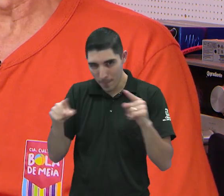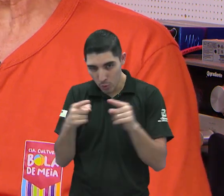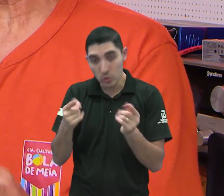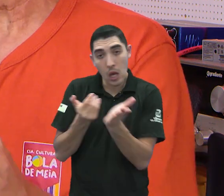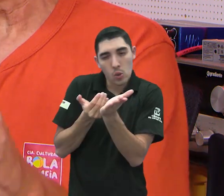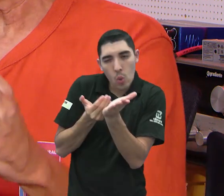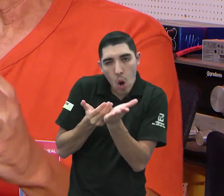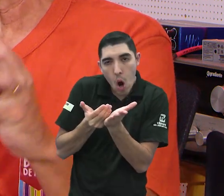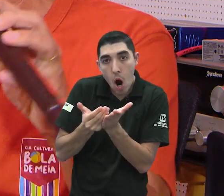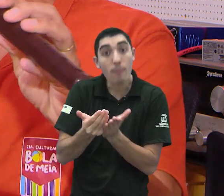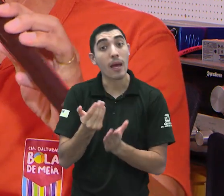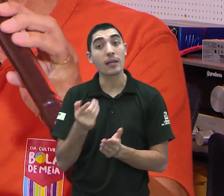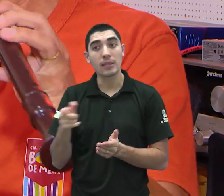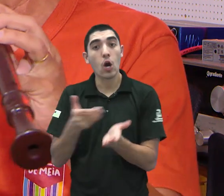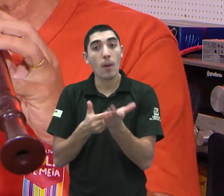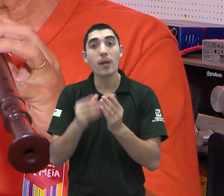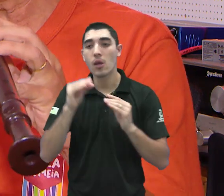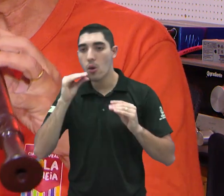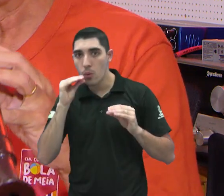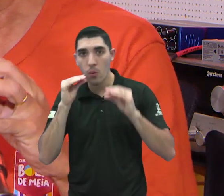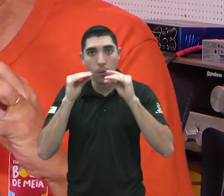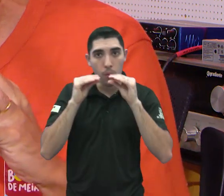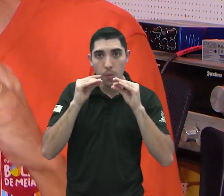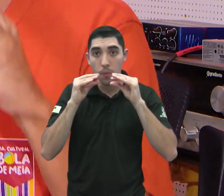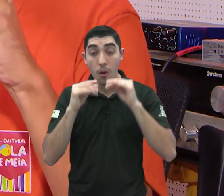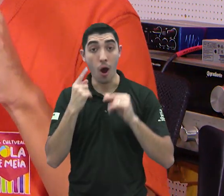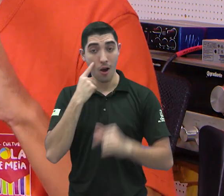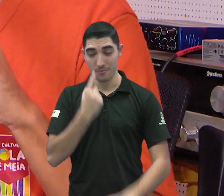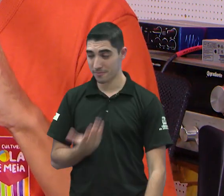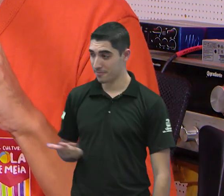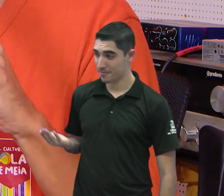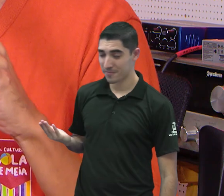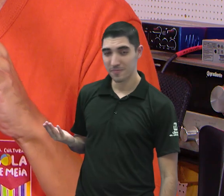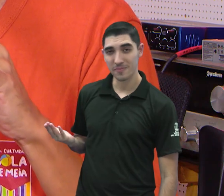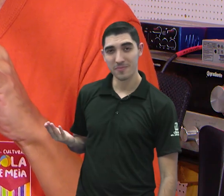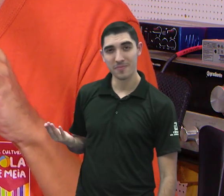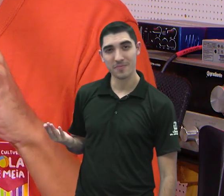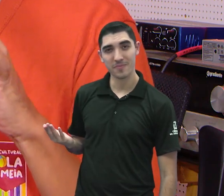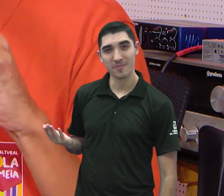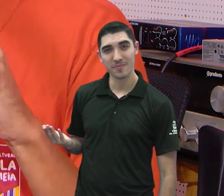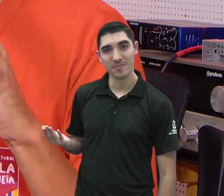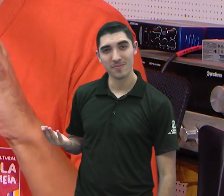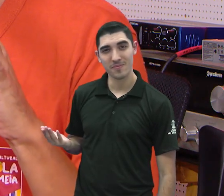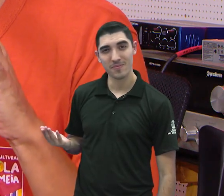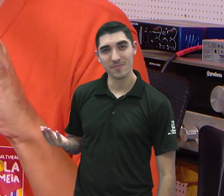da música, toco duas flautas ao mesmo tempo, e fica assim, ó.